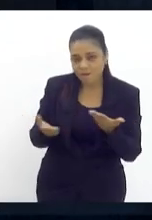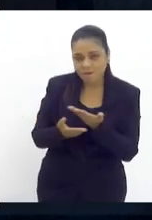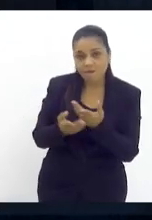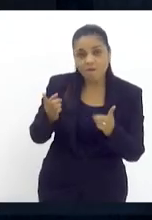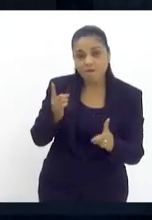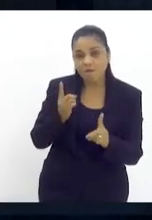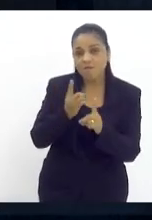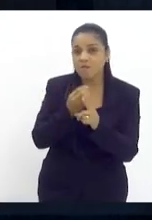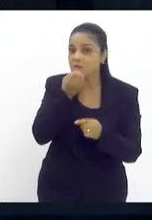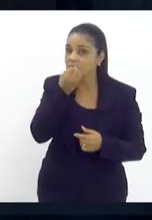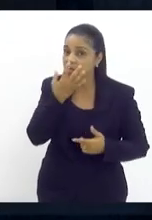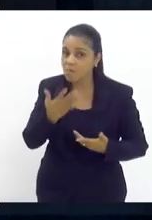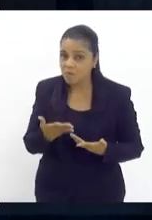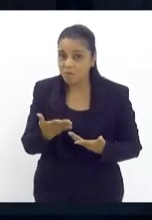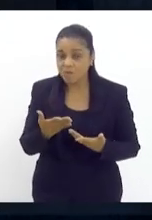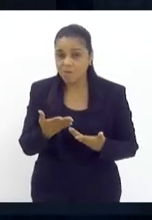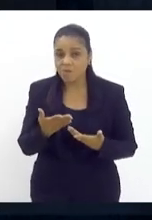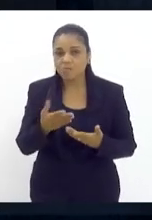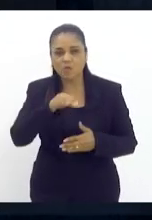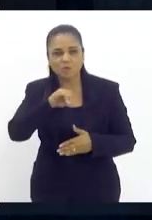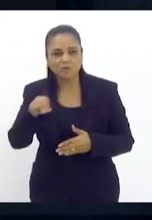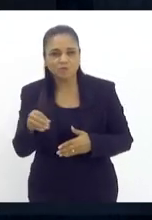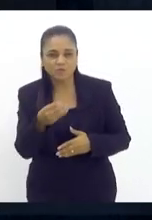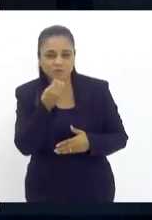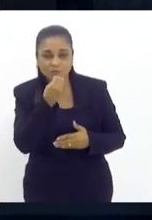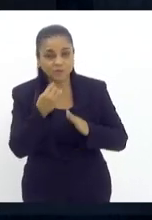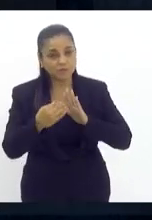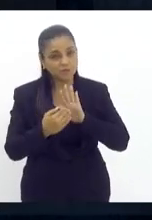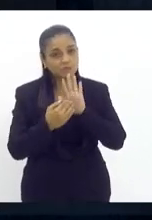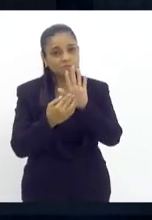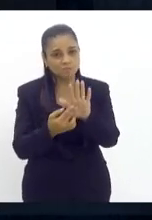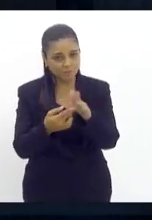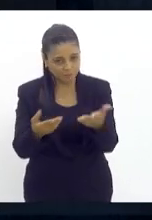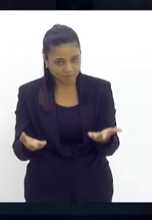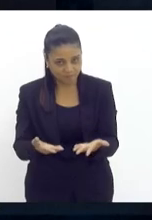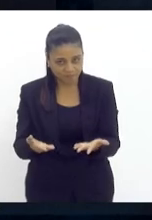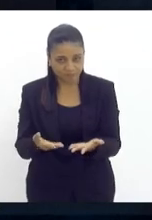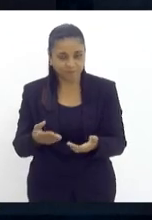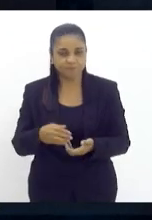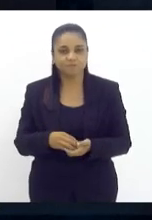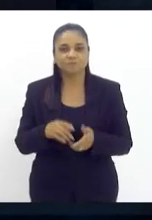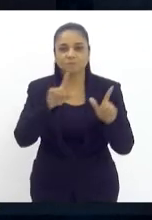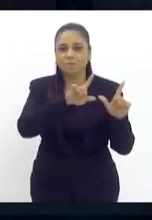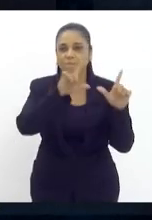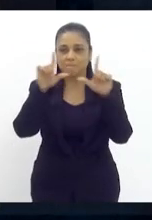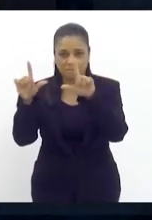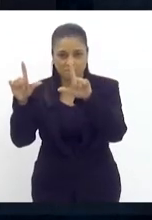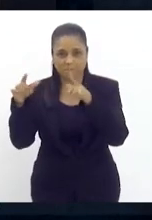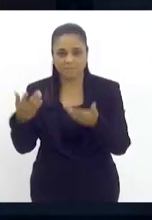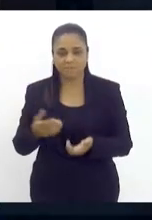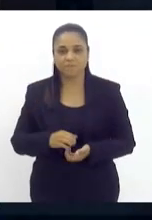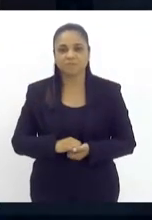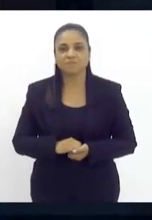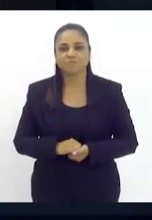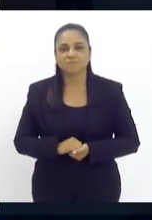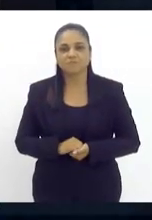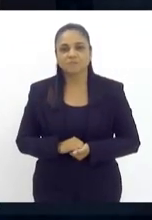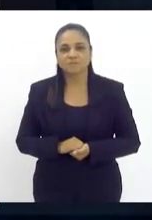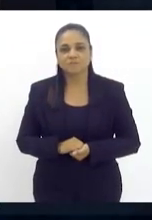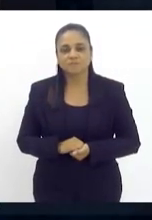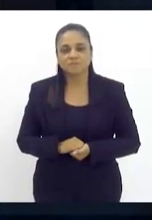bom nas oportunidades que se apresentam diante dele. Próximo, por favor.